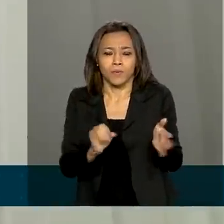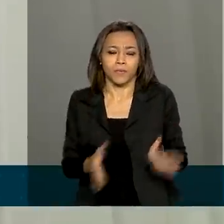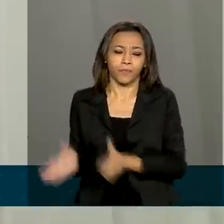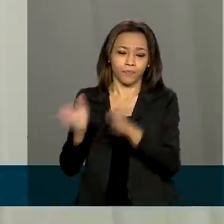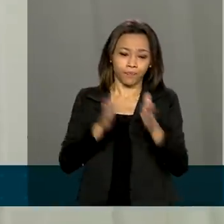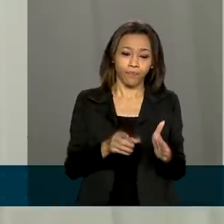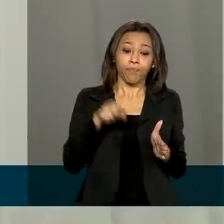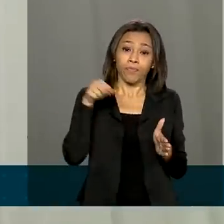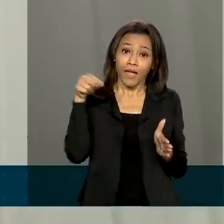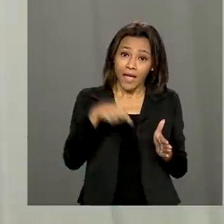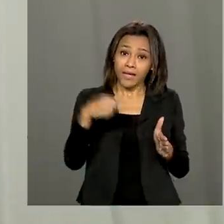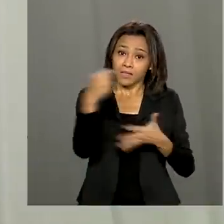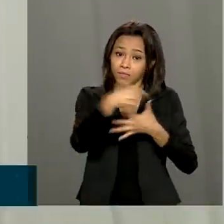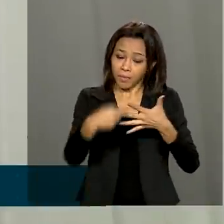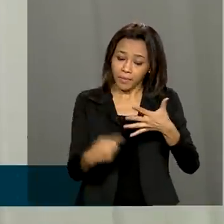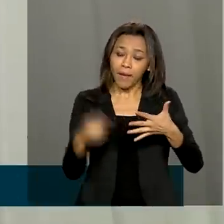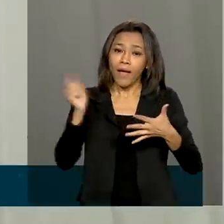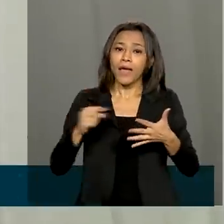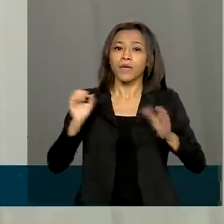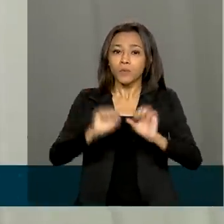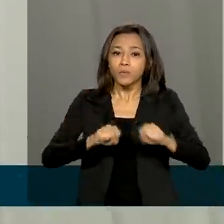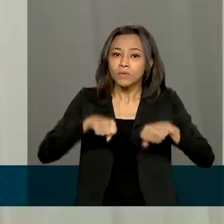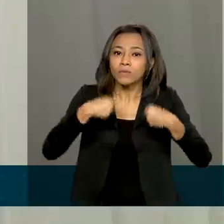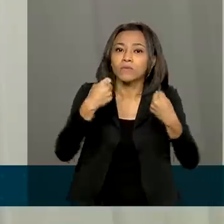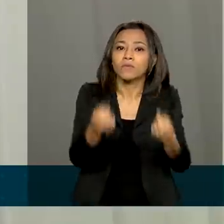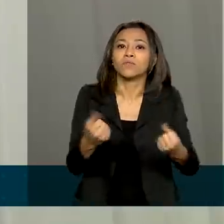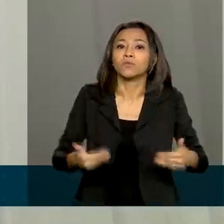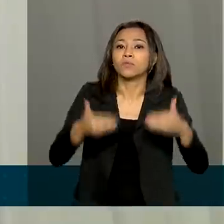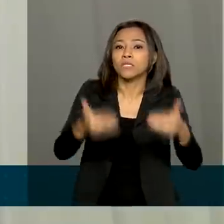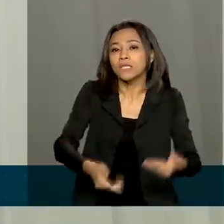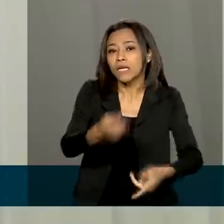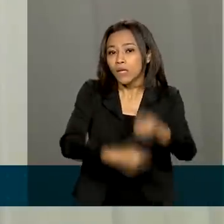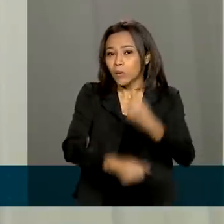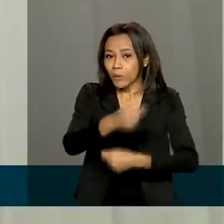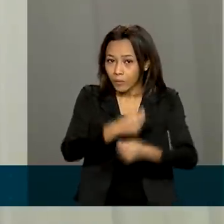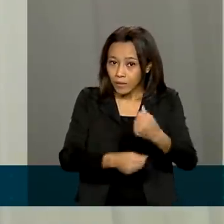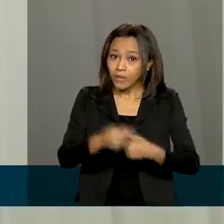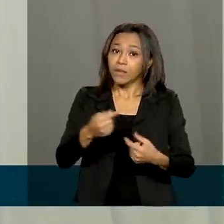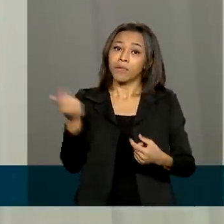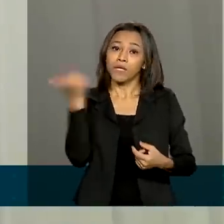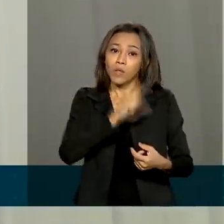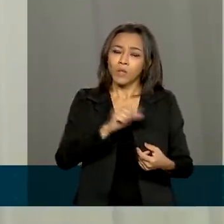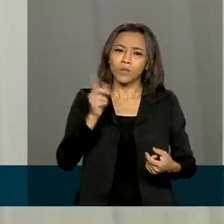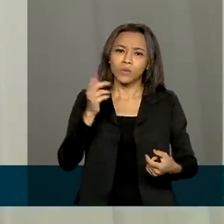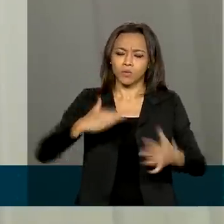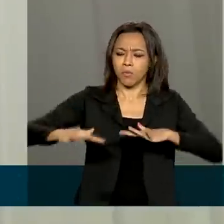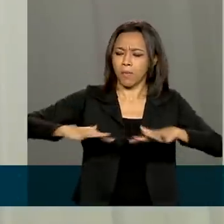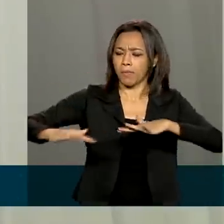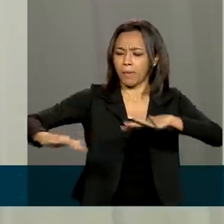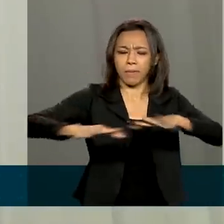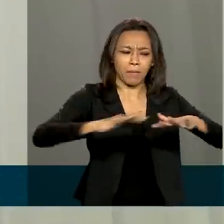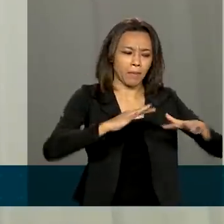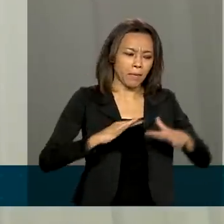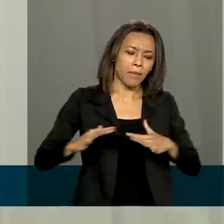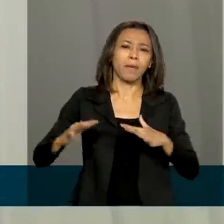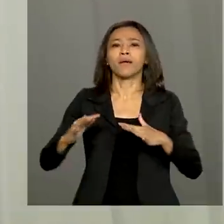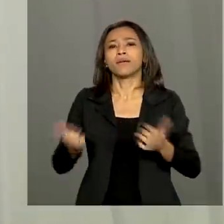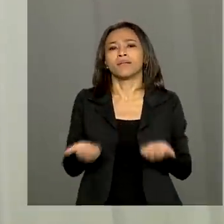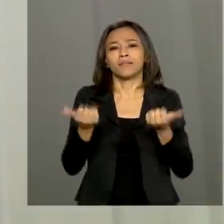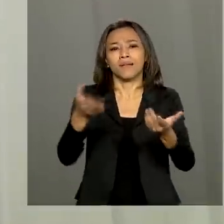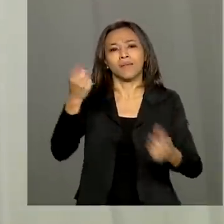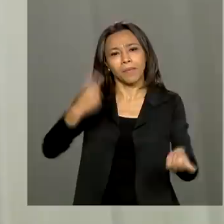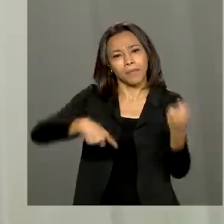Ministério da Economia em tornar a nossa economia mais dinâmica, recuperar a nossa capacidade de desenvolvimento e trazer prosperidade,